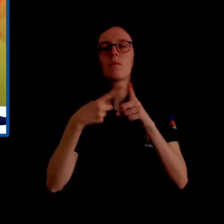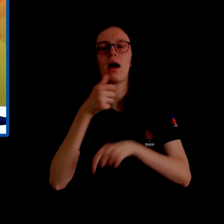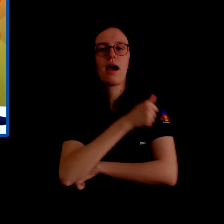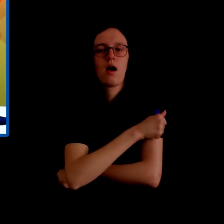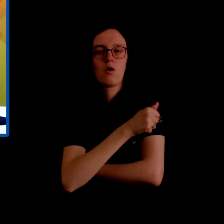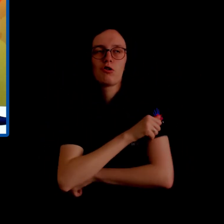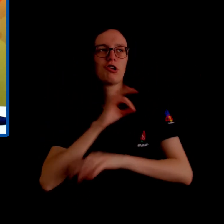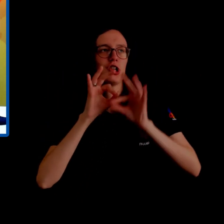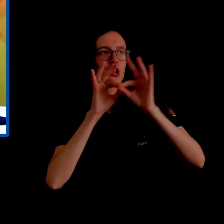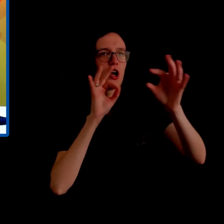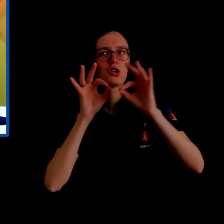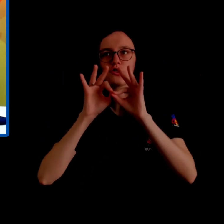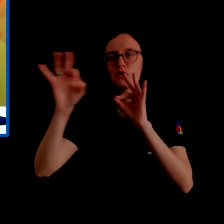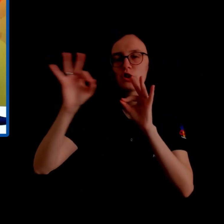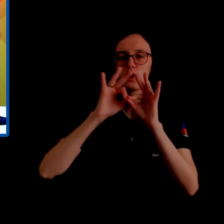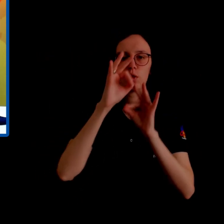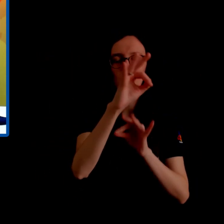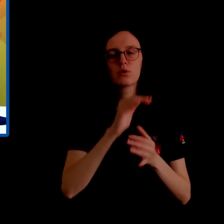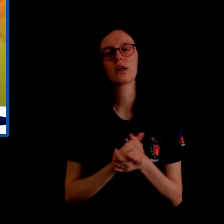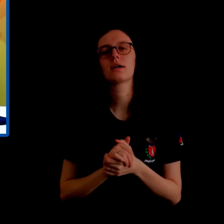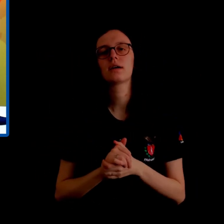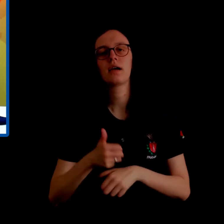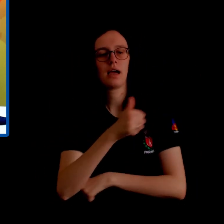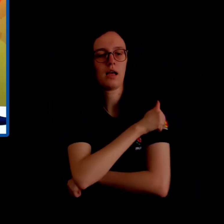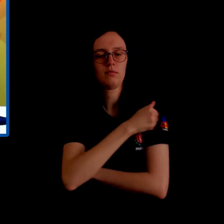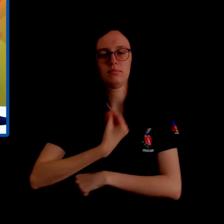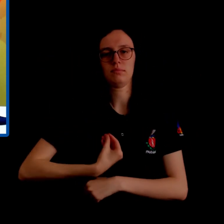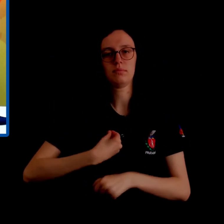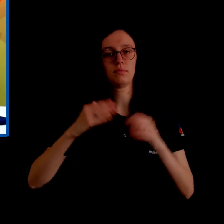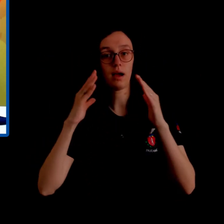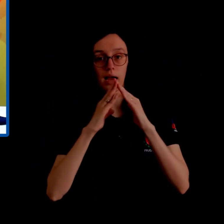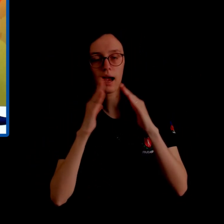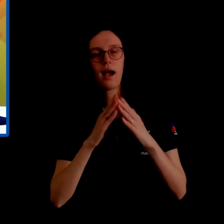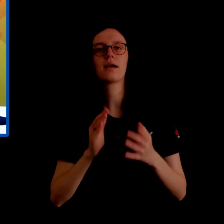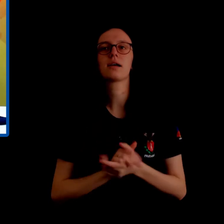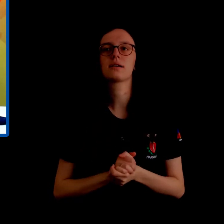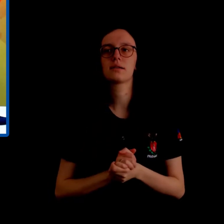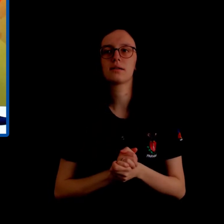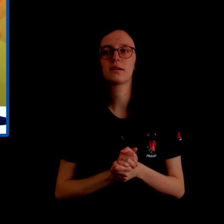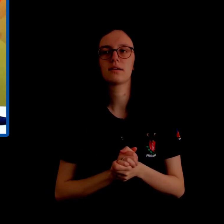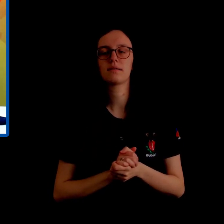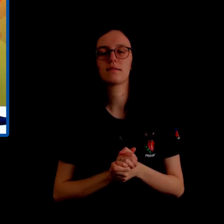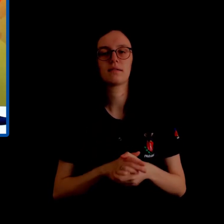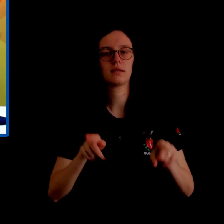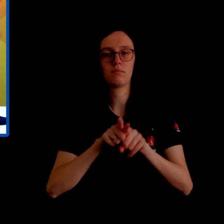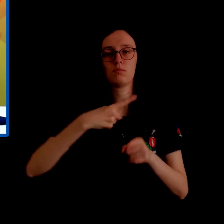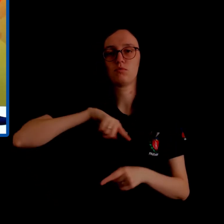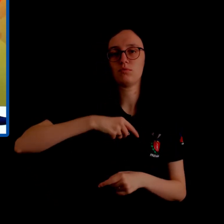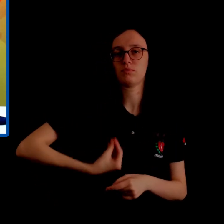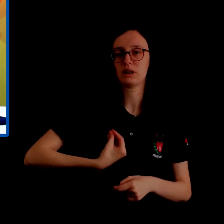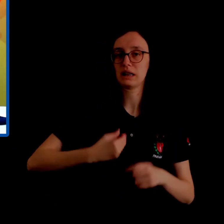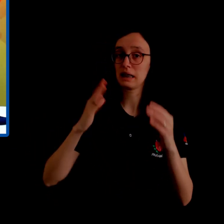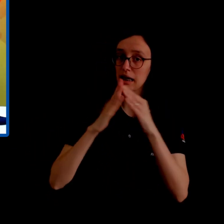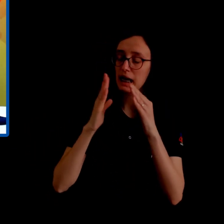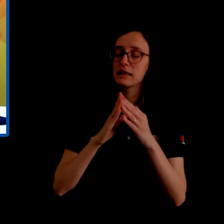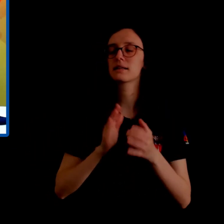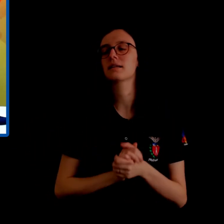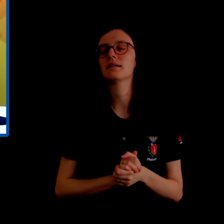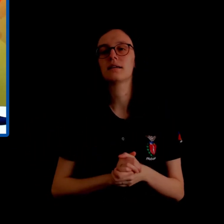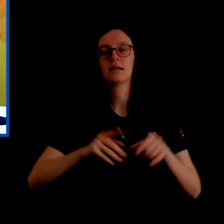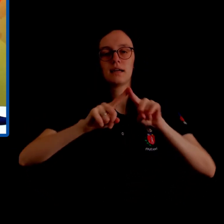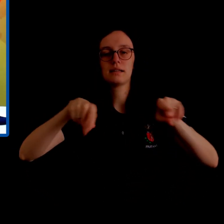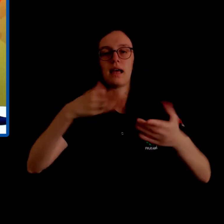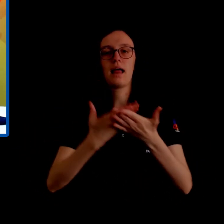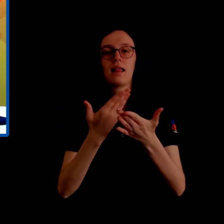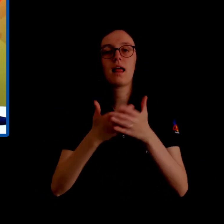estão longe, os nossos alunos estão em casa, eu também, nós estamos em casa, e a sala de aula agora é